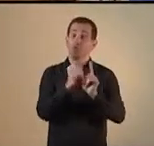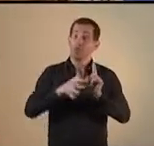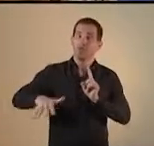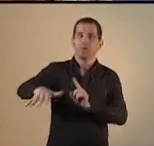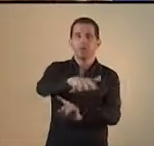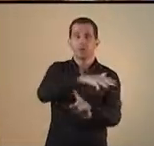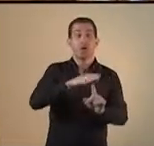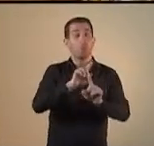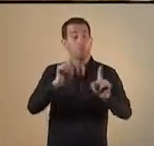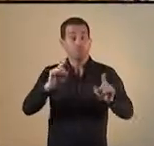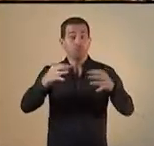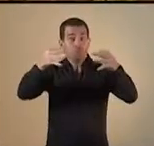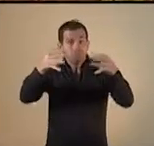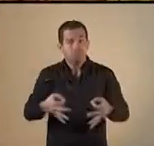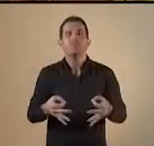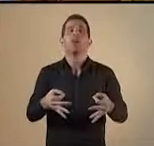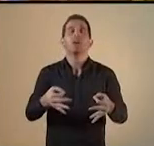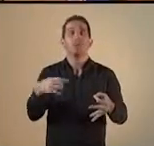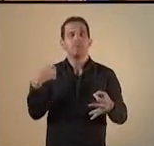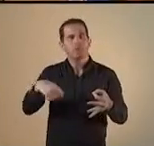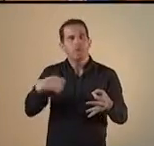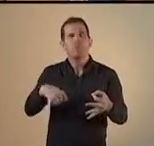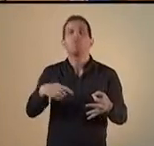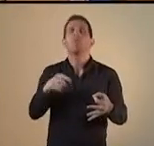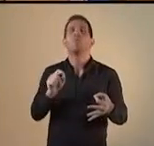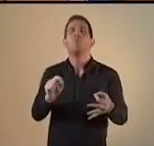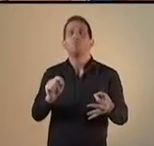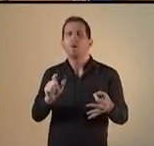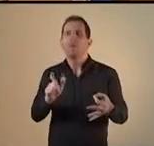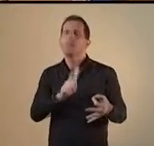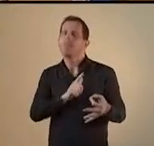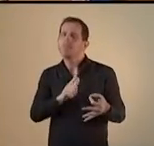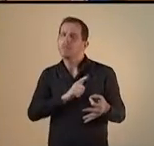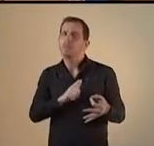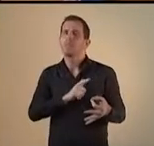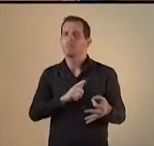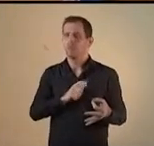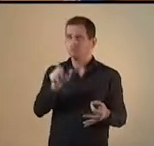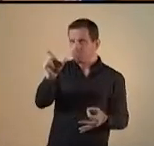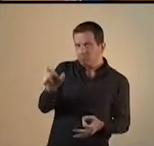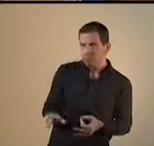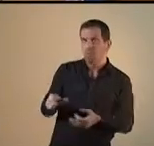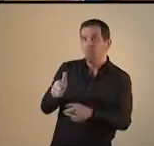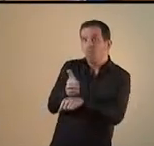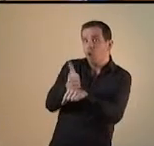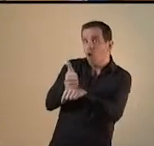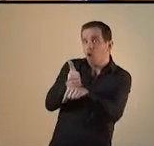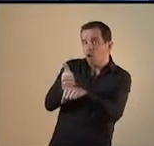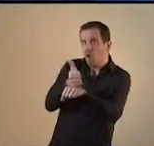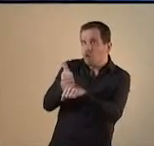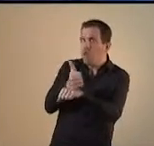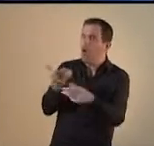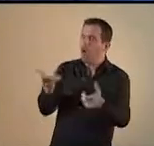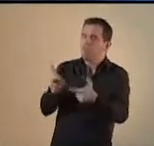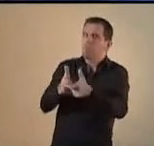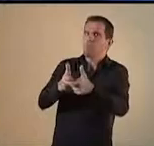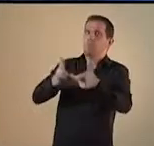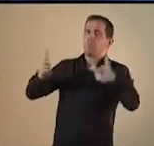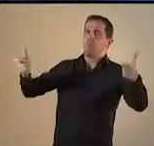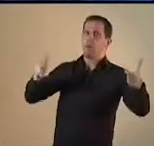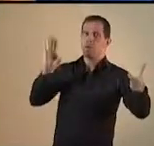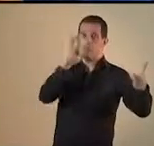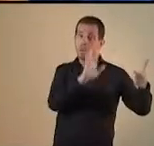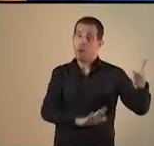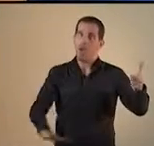essa inserção realmente aconteça, os surdos ainda dependem do auxílio de um profissional que vem sendo cada vez mais procurado em